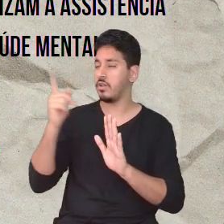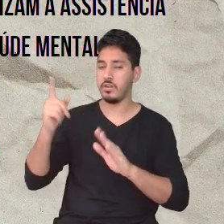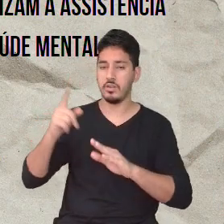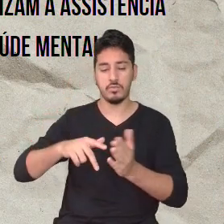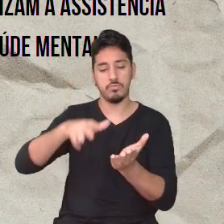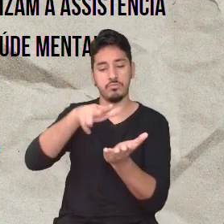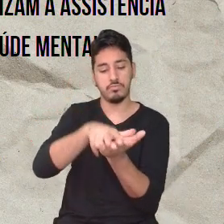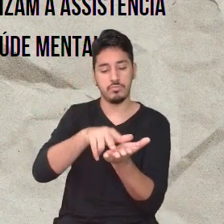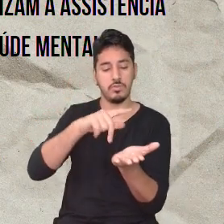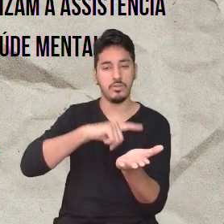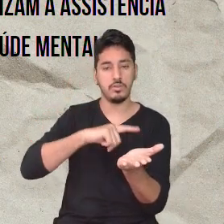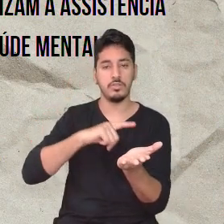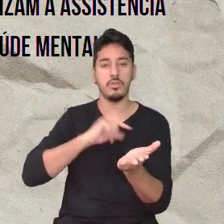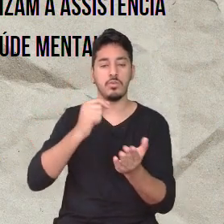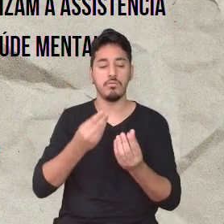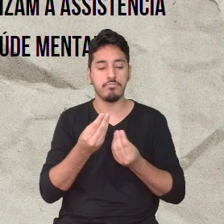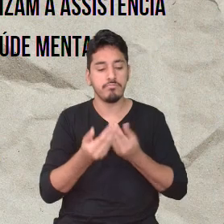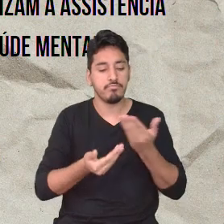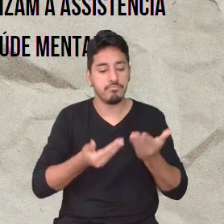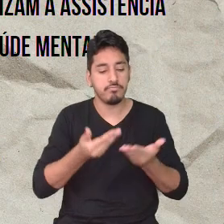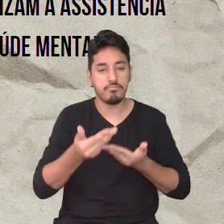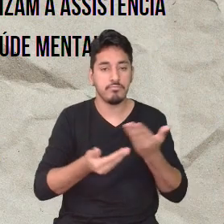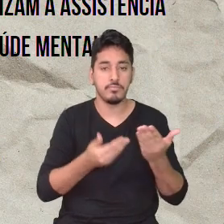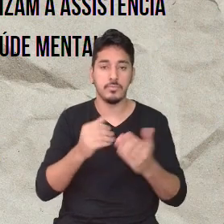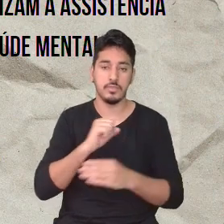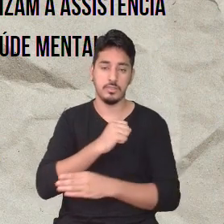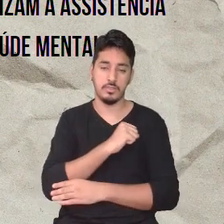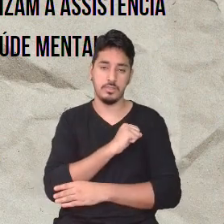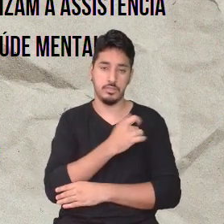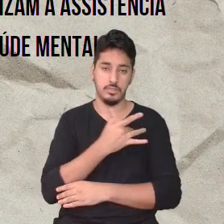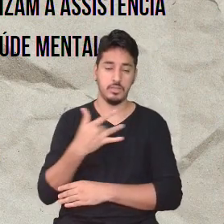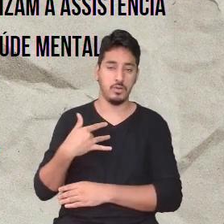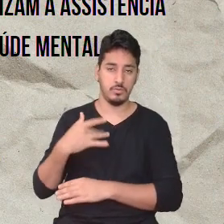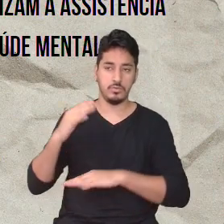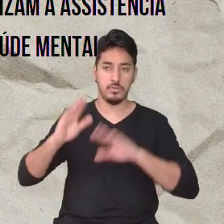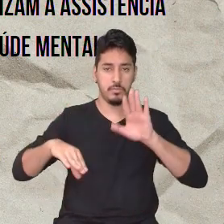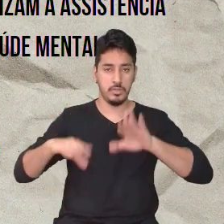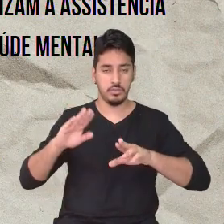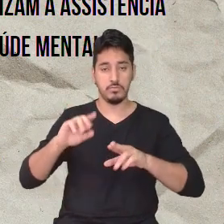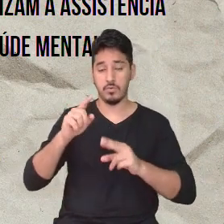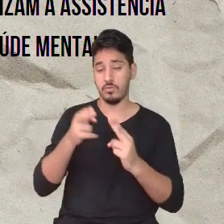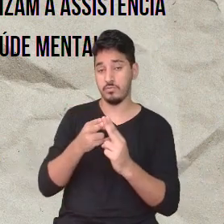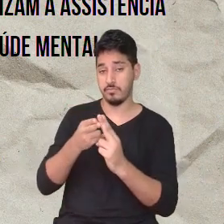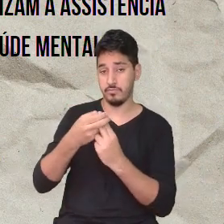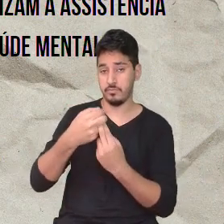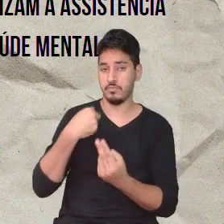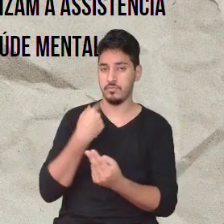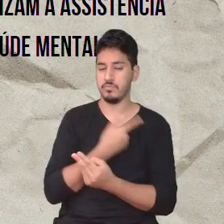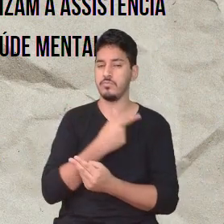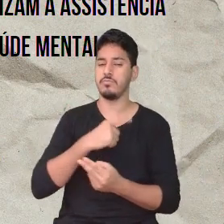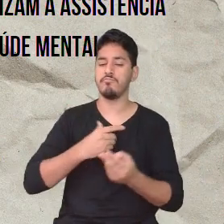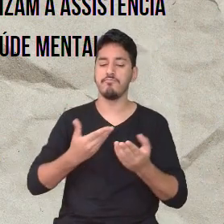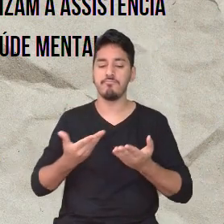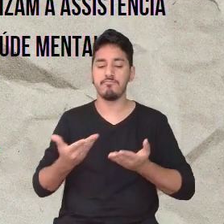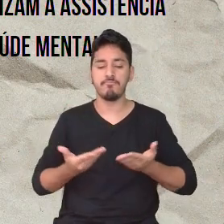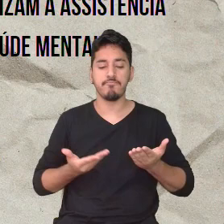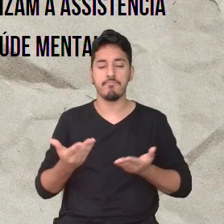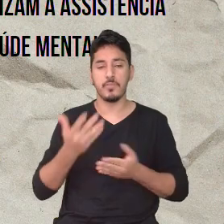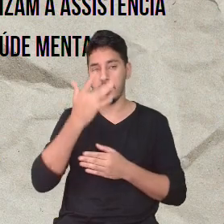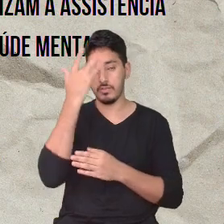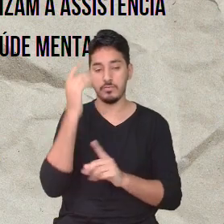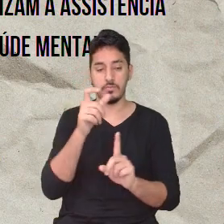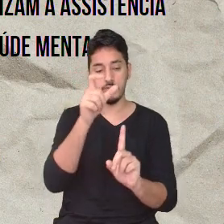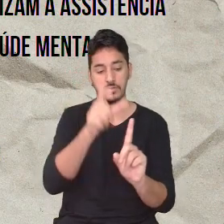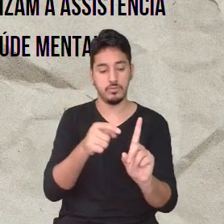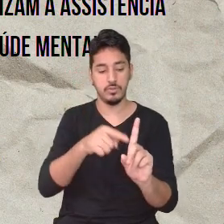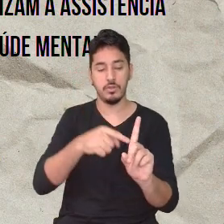direito à assistência de saúde de acordo com a sua necessidade. No nosso SUS, existem serviços de saúde para atendimento às pessoas